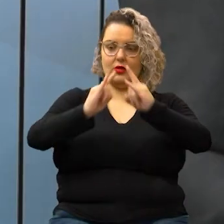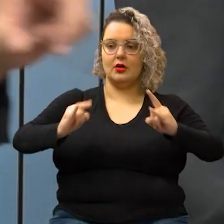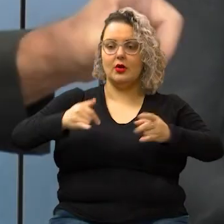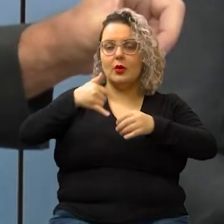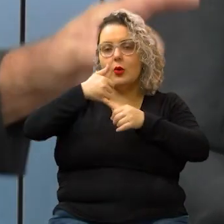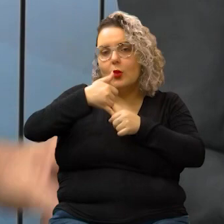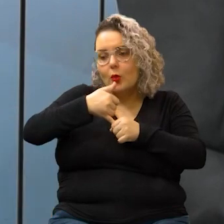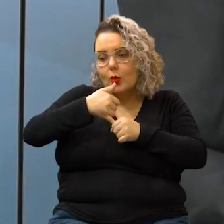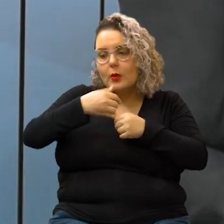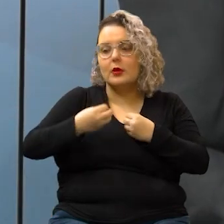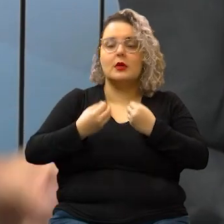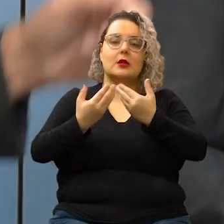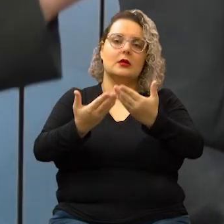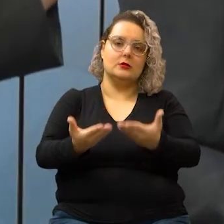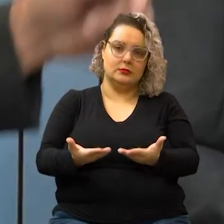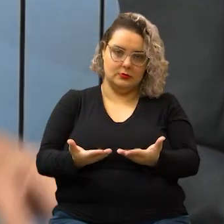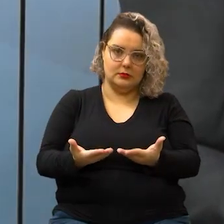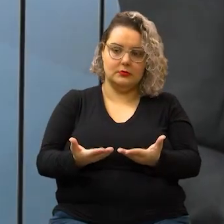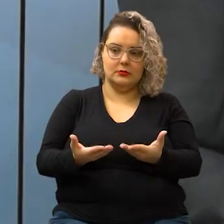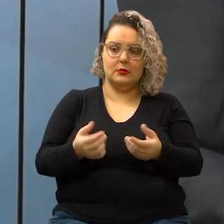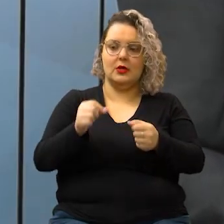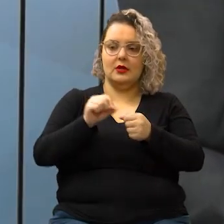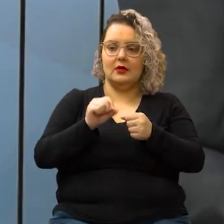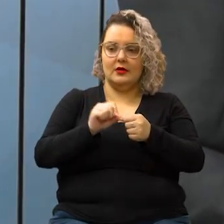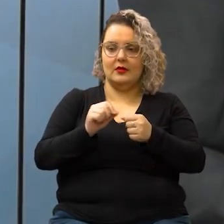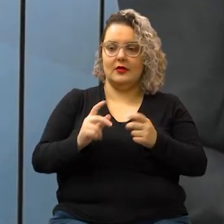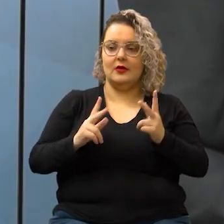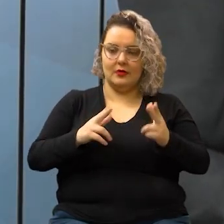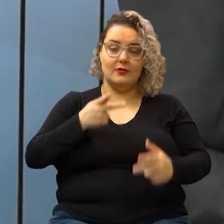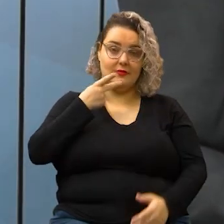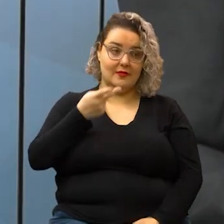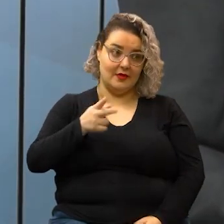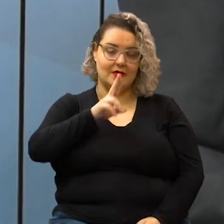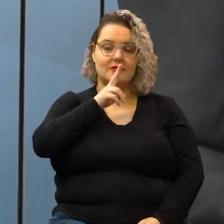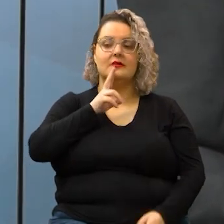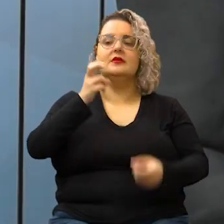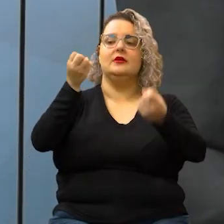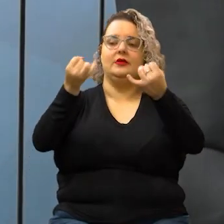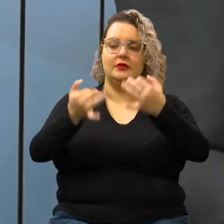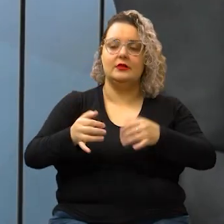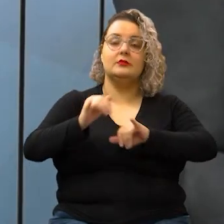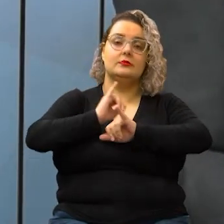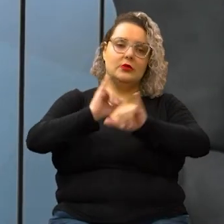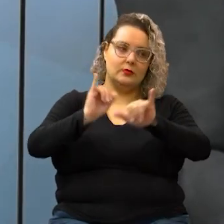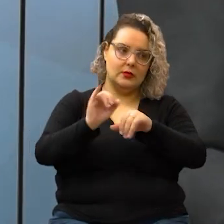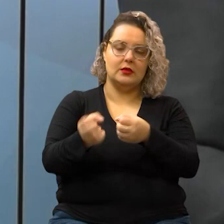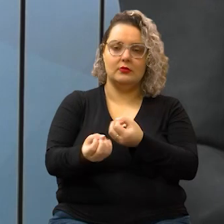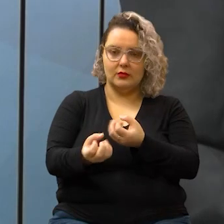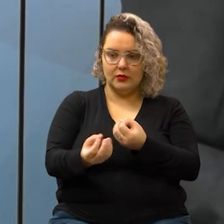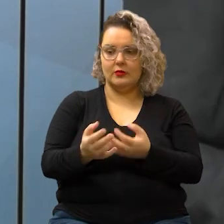e fornece lá, até para fazer o que o Nelson falou, ficar orientando, informando, né?